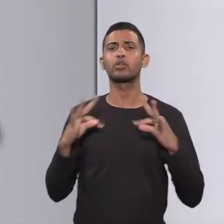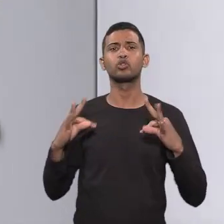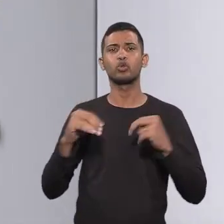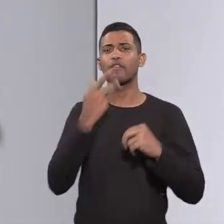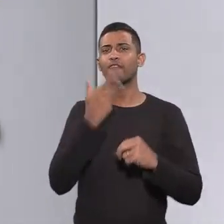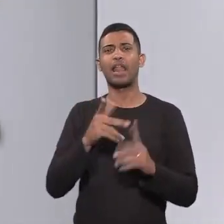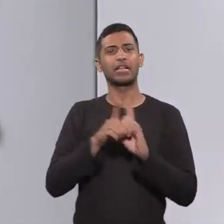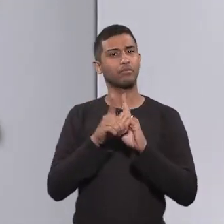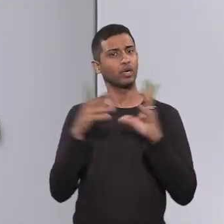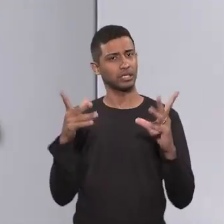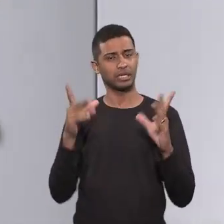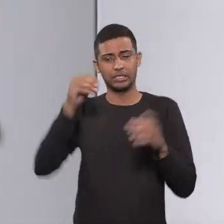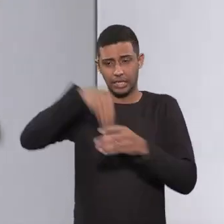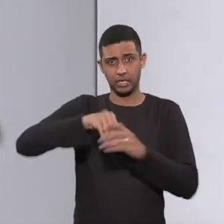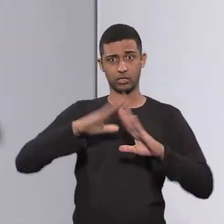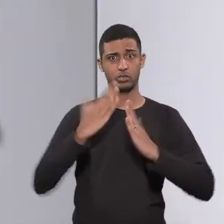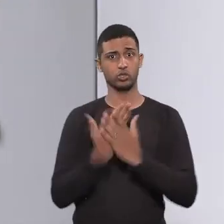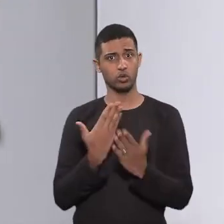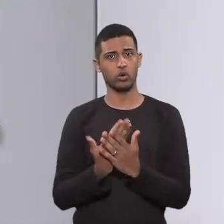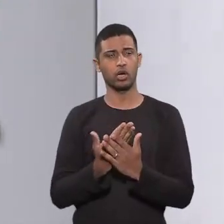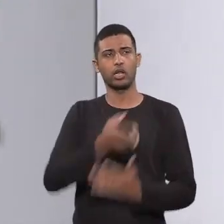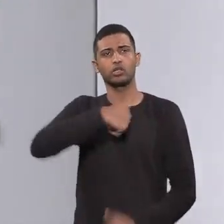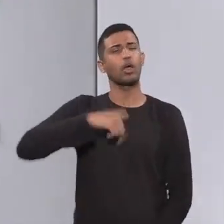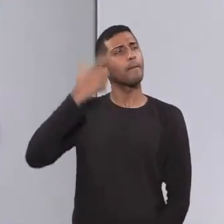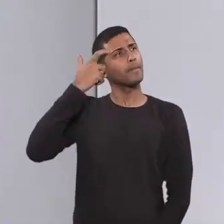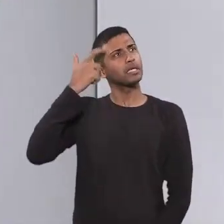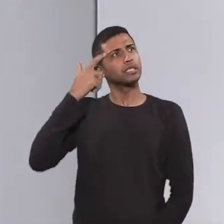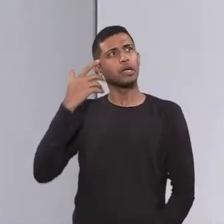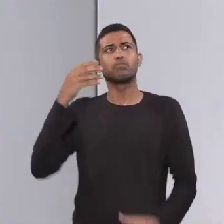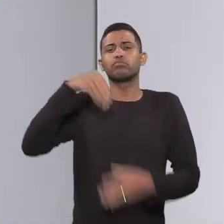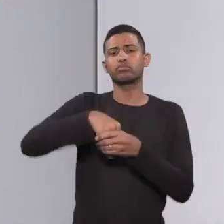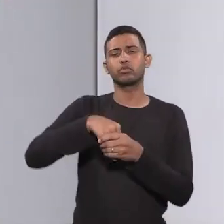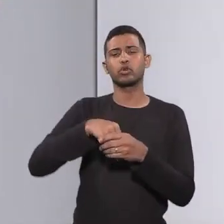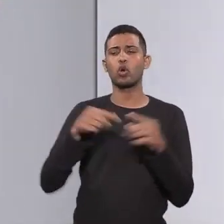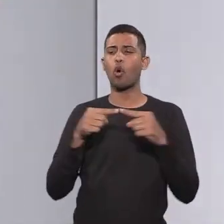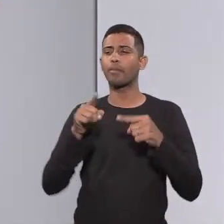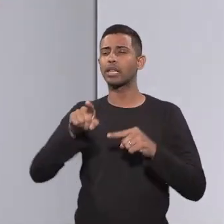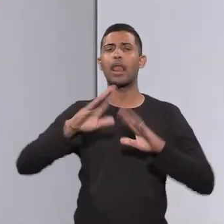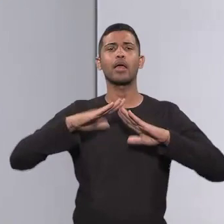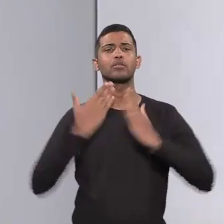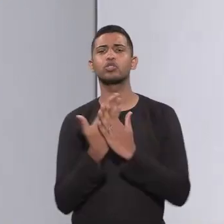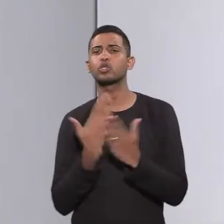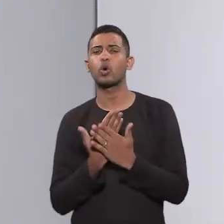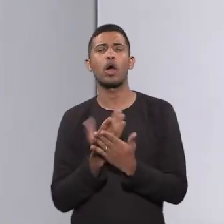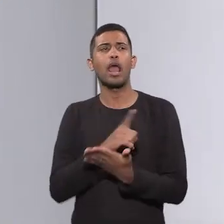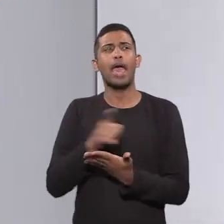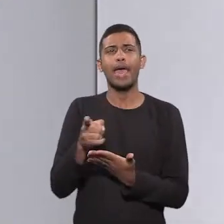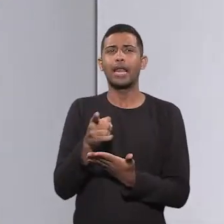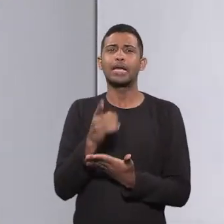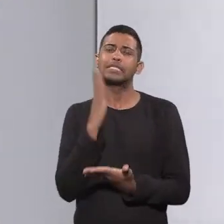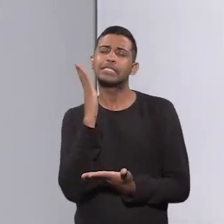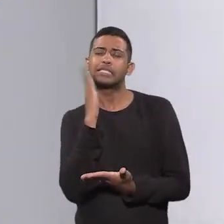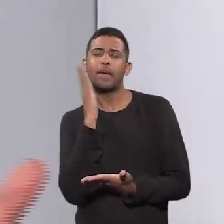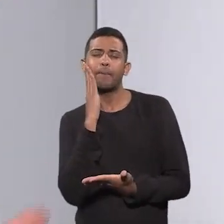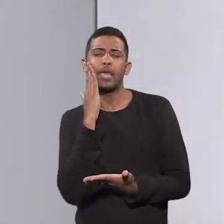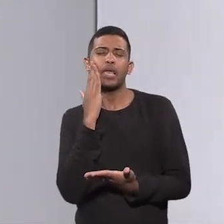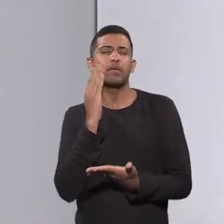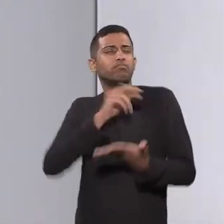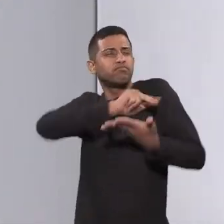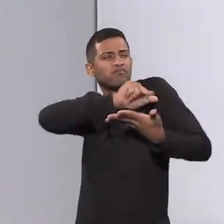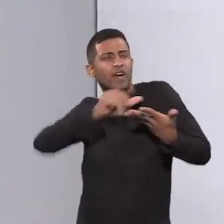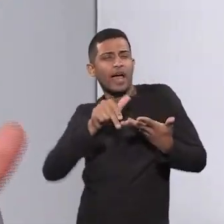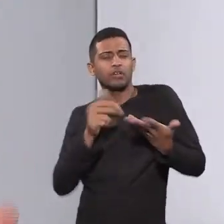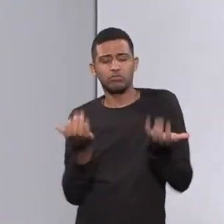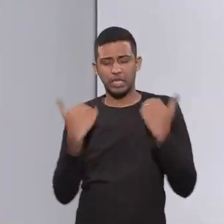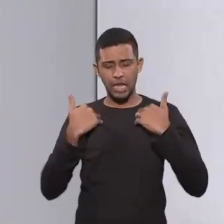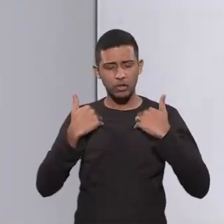sobretudo, democracia na escola. Então, quando pensamos em inclusão, pensamos numa escola que, de fato, entenda a complexidade